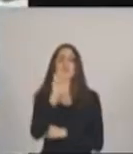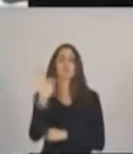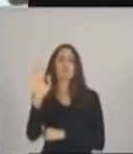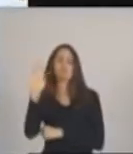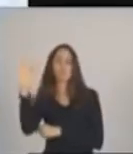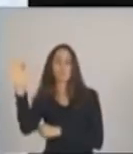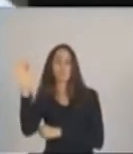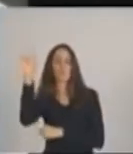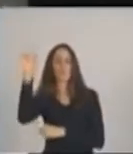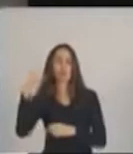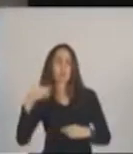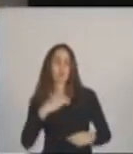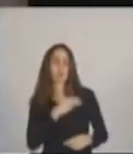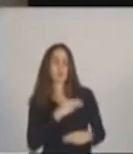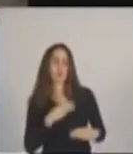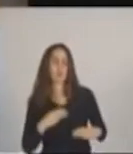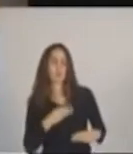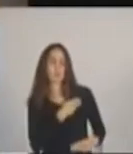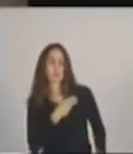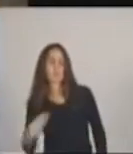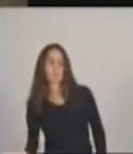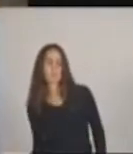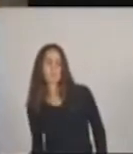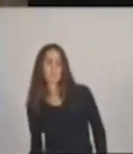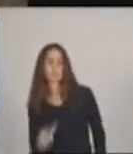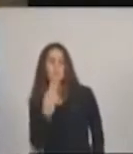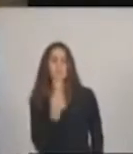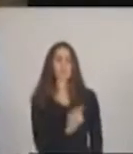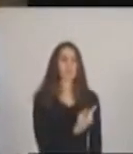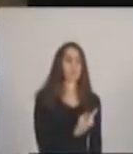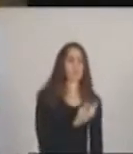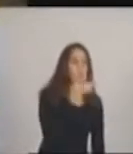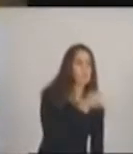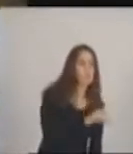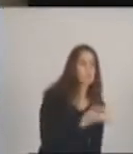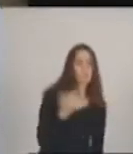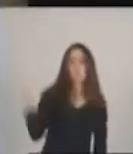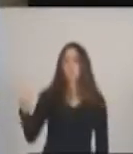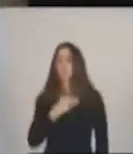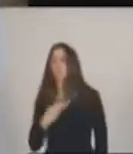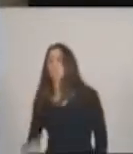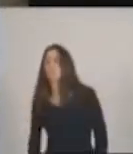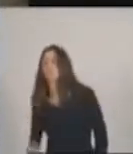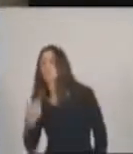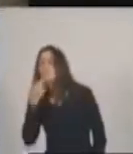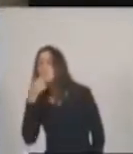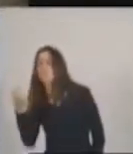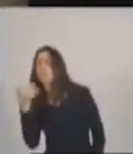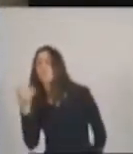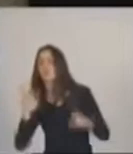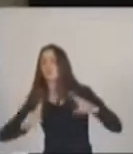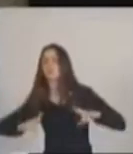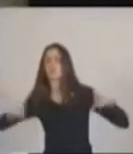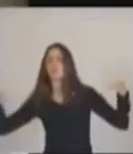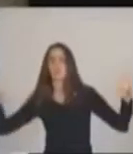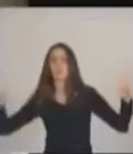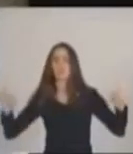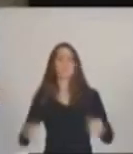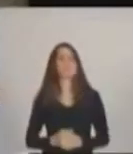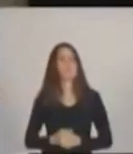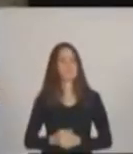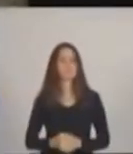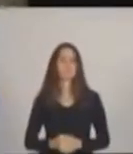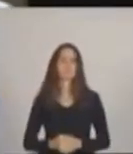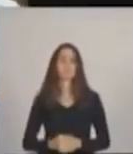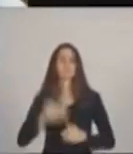fala uma coisa e outro ministro fala outra. Isso faz parte. Então vamos respeitar as opiniões contrárias. Muito obrigado aos senhores